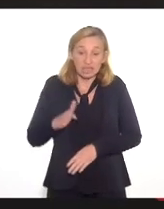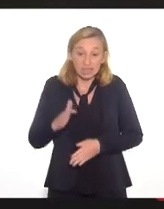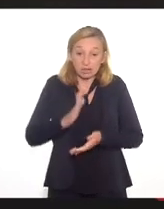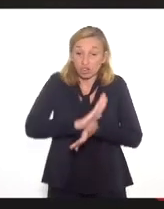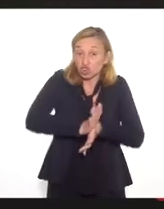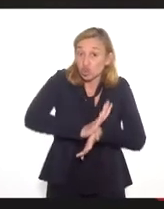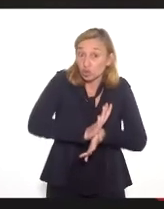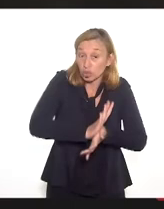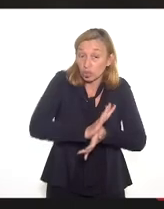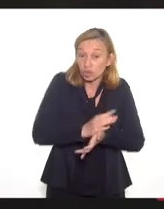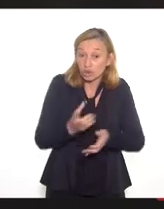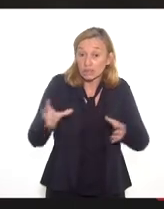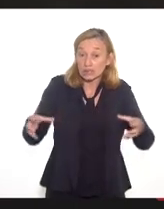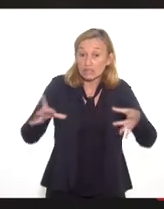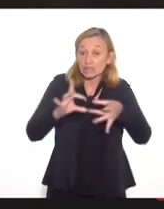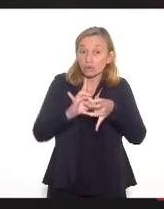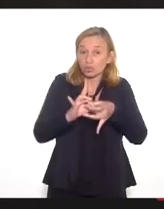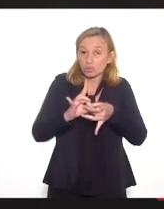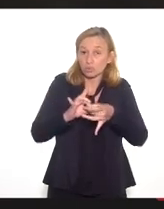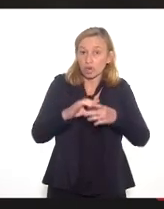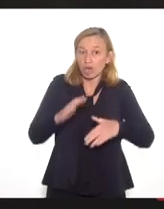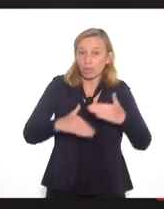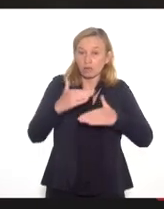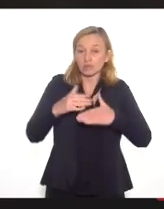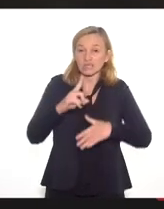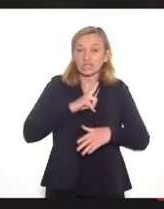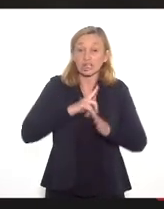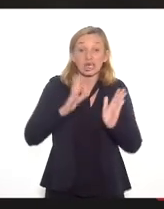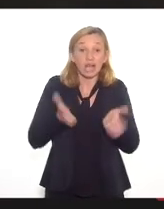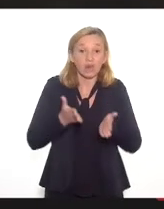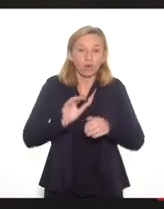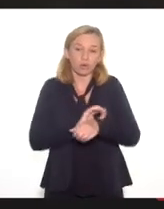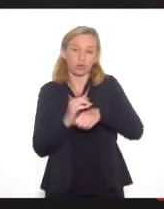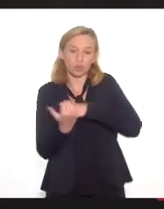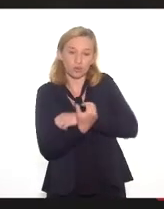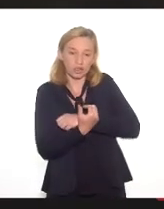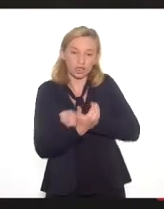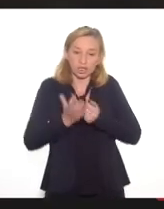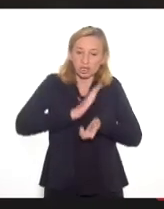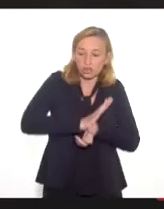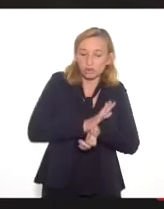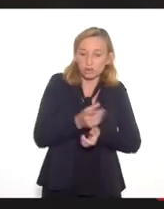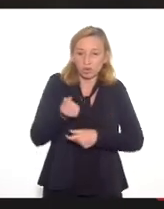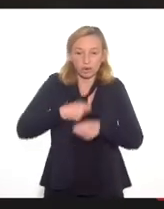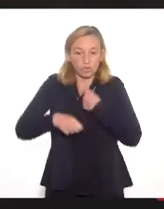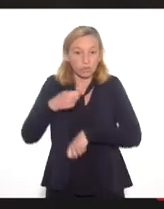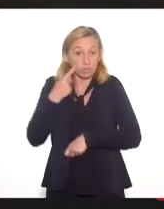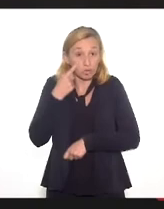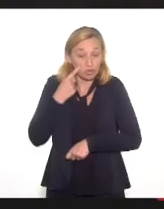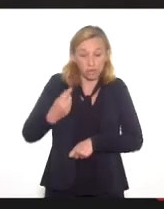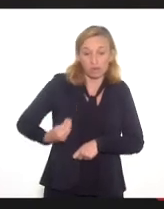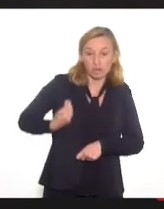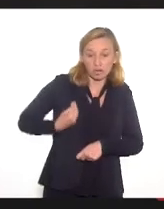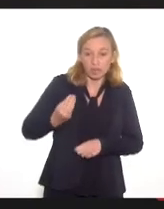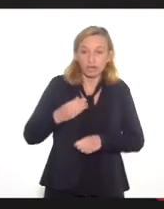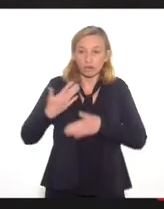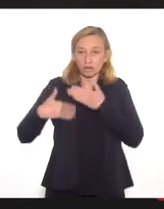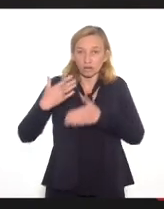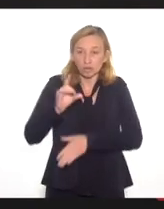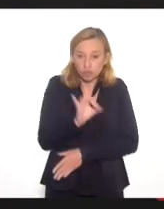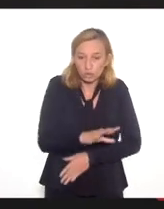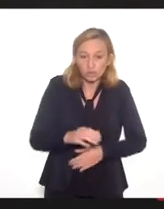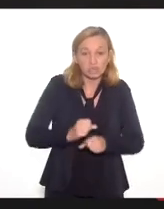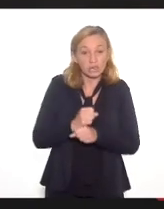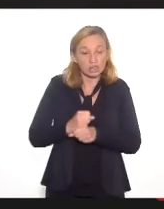unem a um processo como a gente tem agora da covid e da destruição econômica que a gente vem vivendo ao longo dos últimos anos